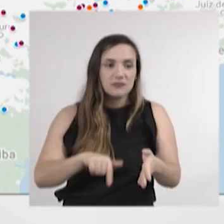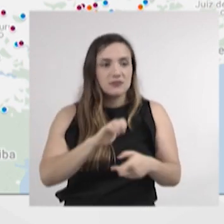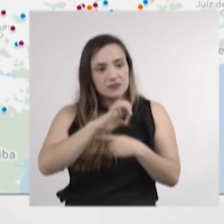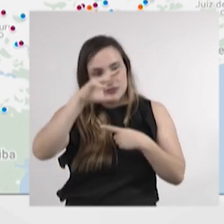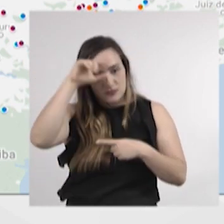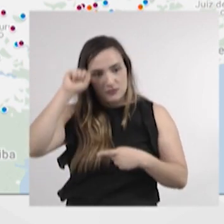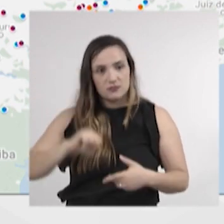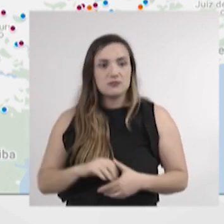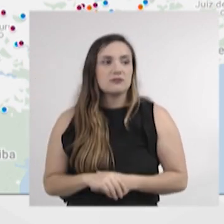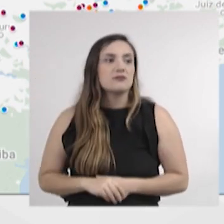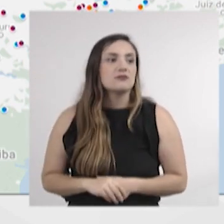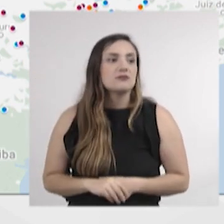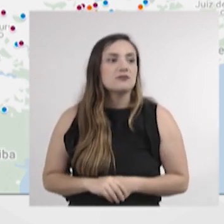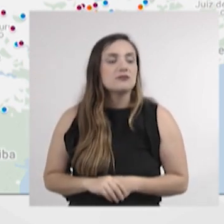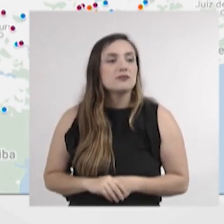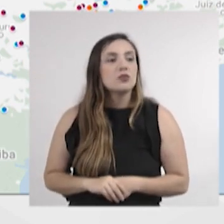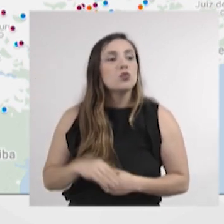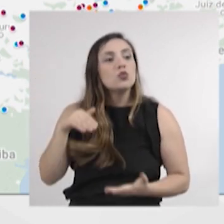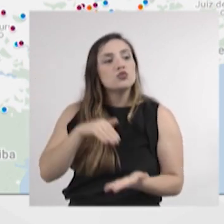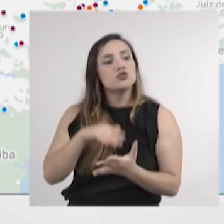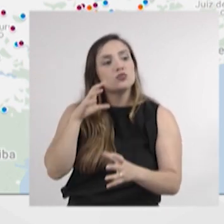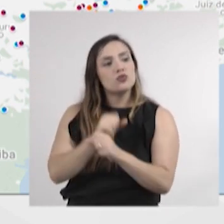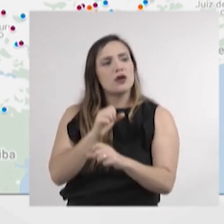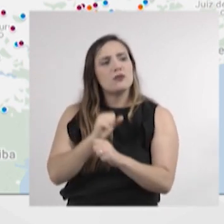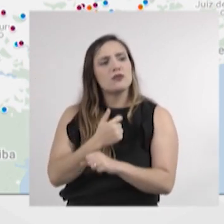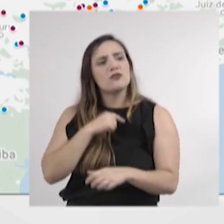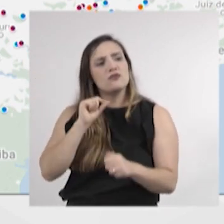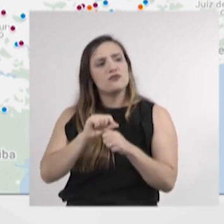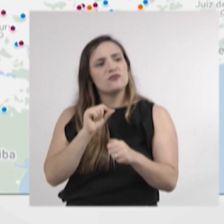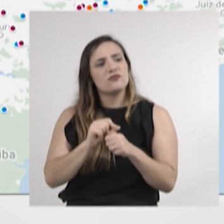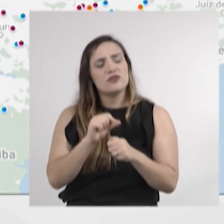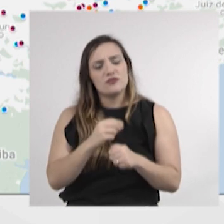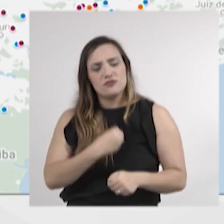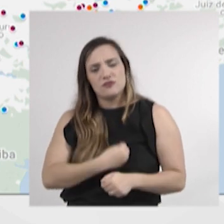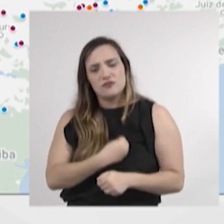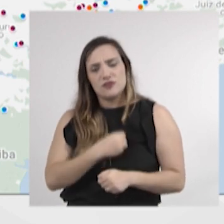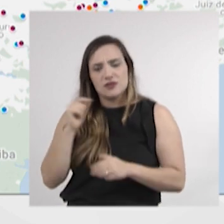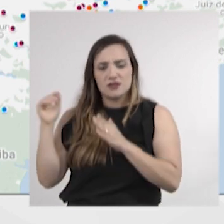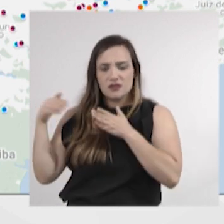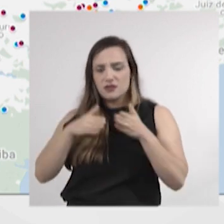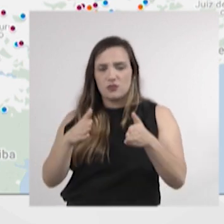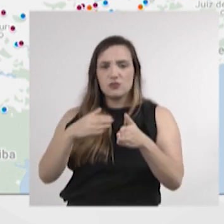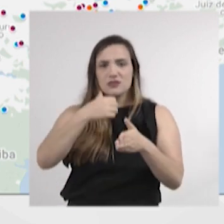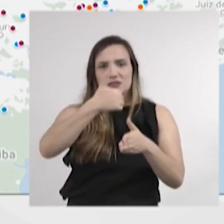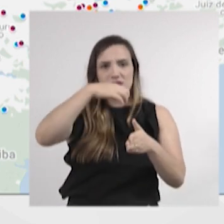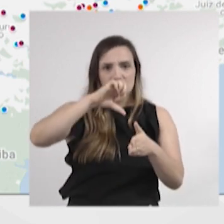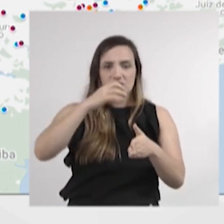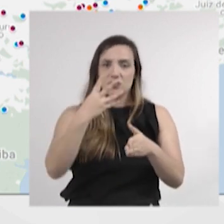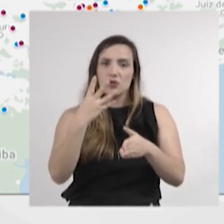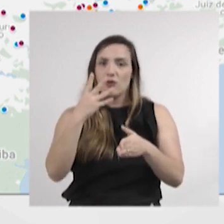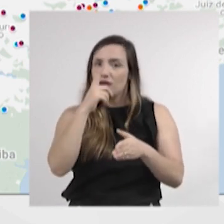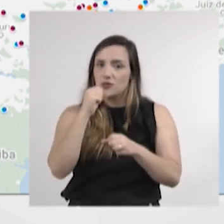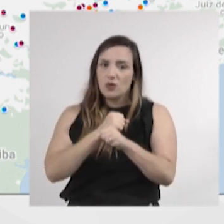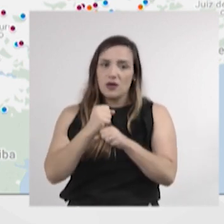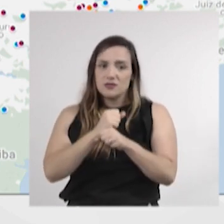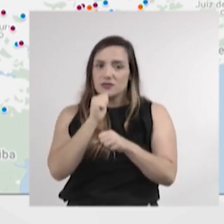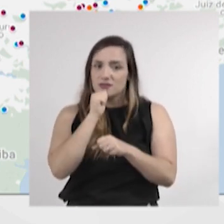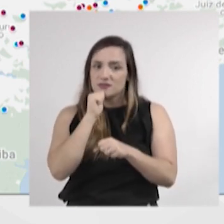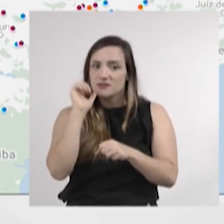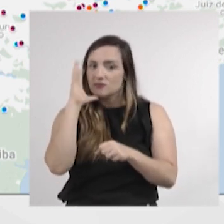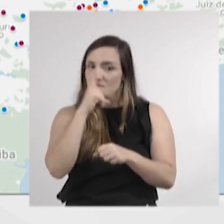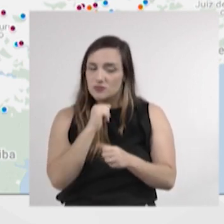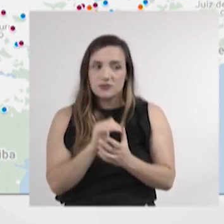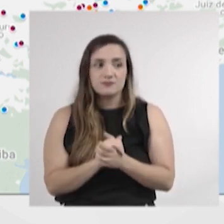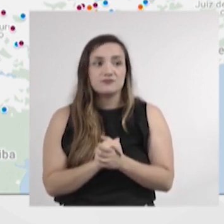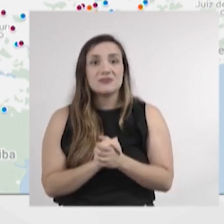Vida útil da Itaipu, o último cálculo que foi feito por mim foi 194 anos. Espera-se, com o fim da vida útil de Porto Primavera,